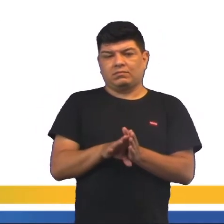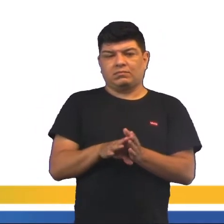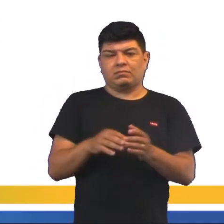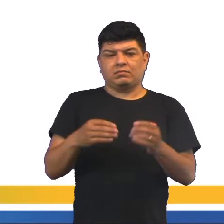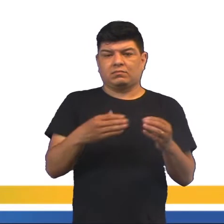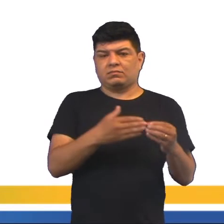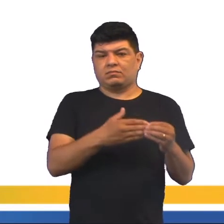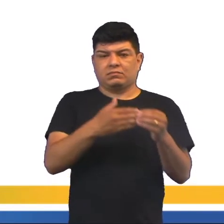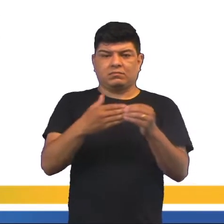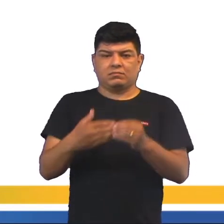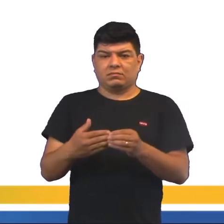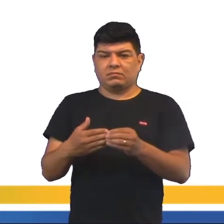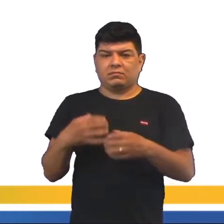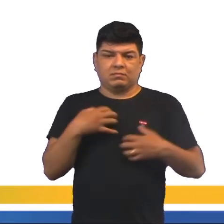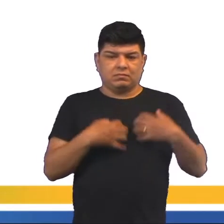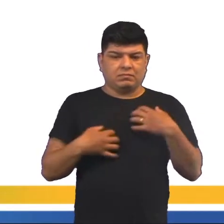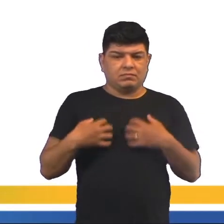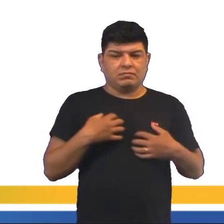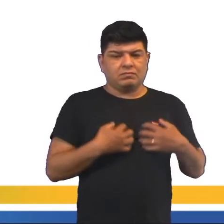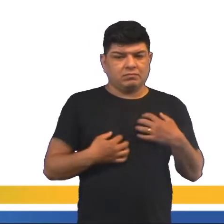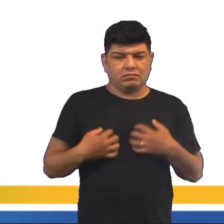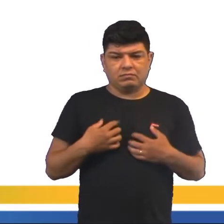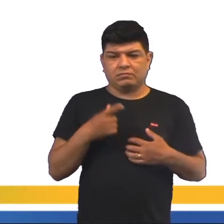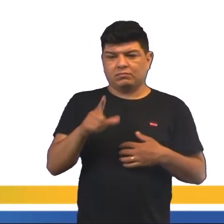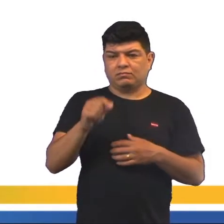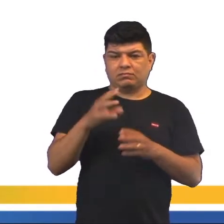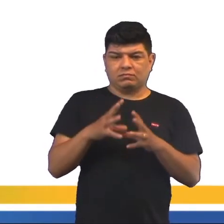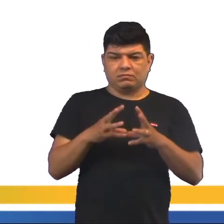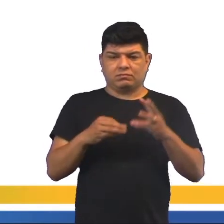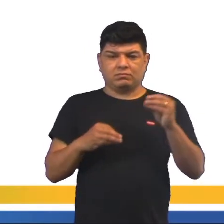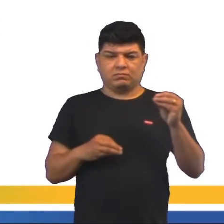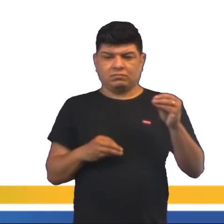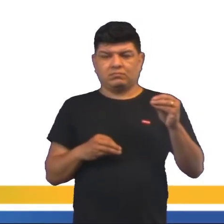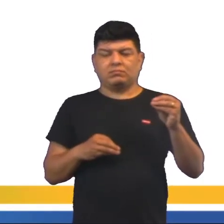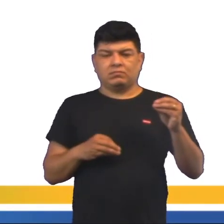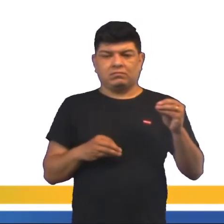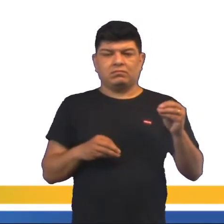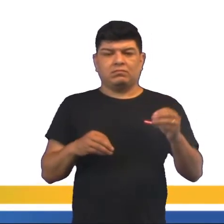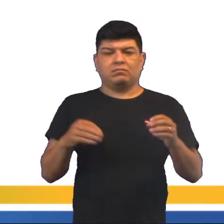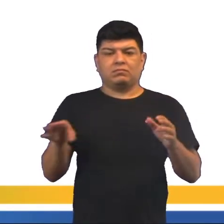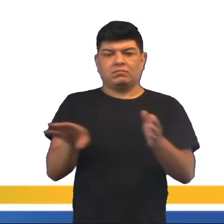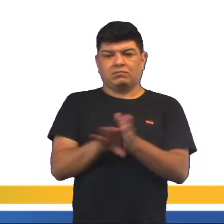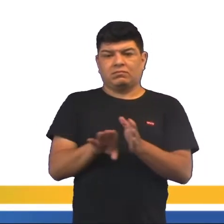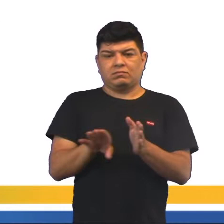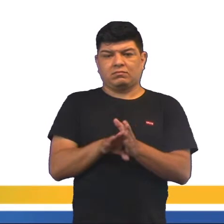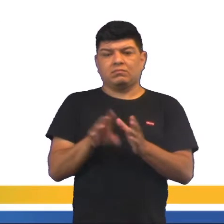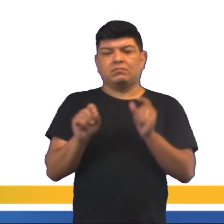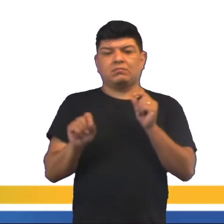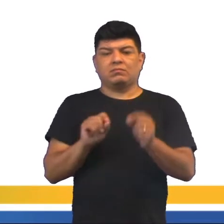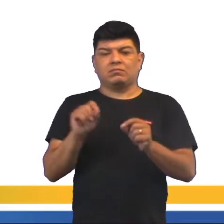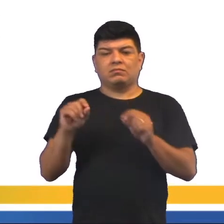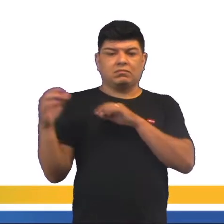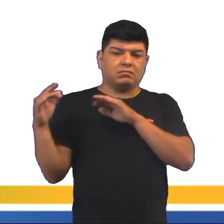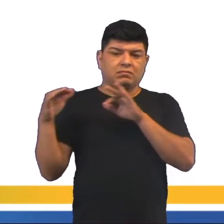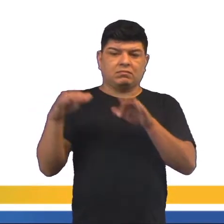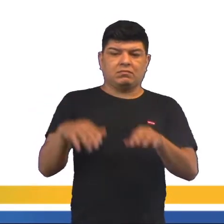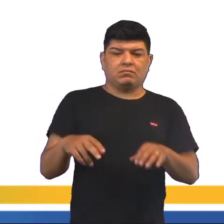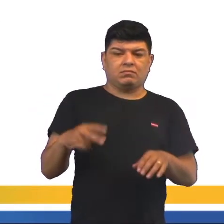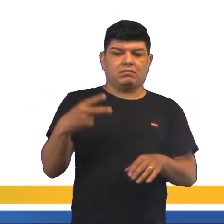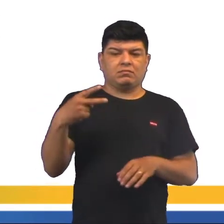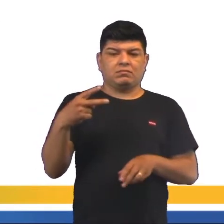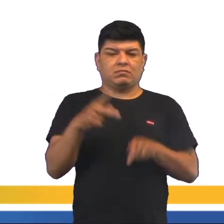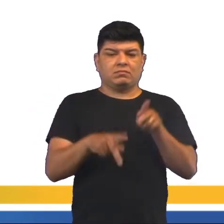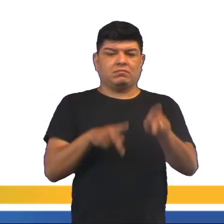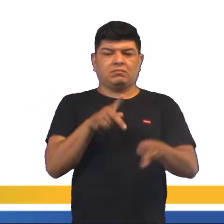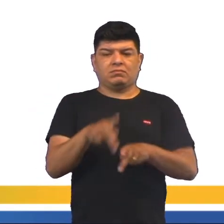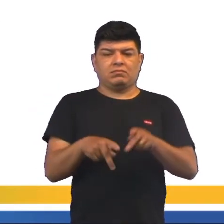traziam pânico, né, e muitos povos escolhiam fugir da presença huna. A chegada dos hunos causou a migração de dois povos para